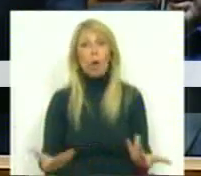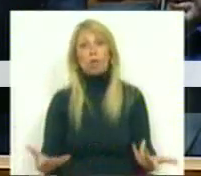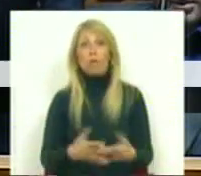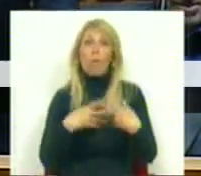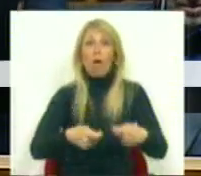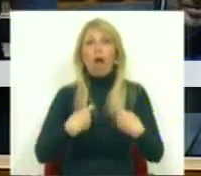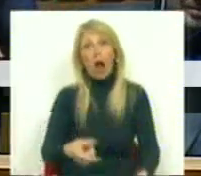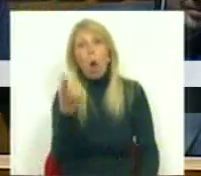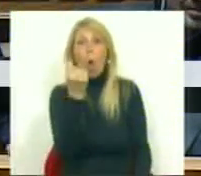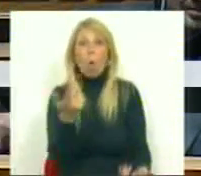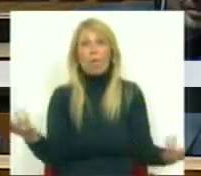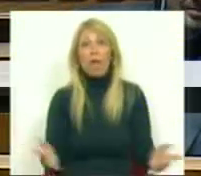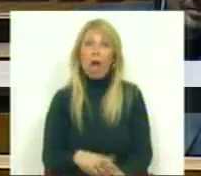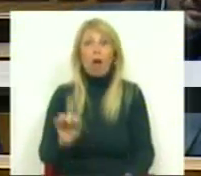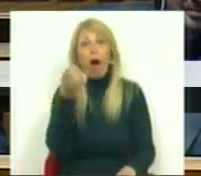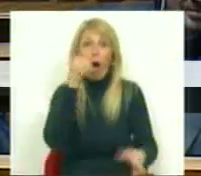evidente no debate até agora.